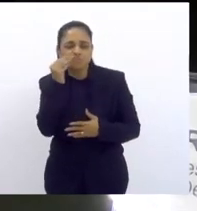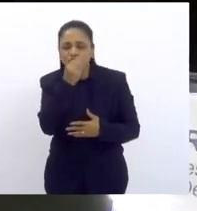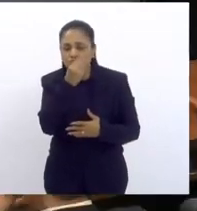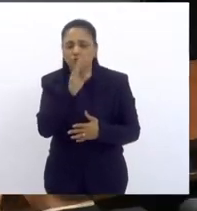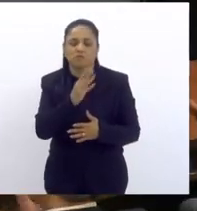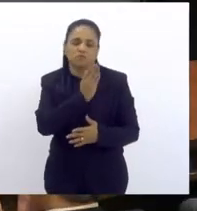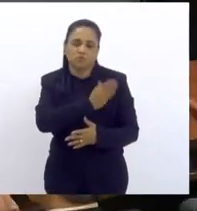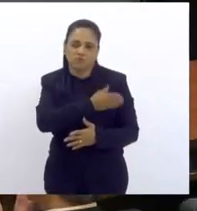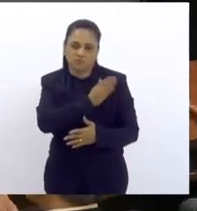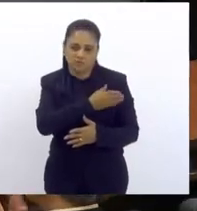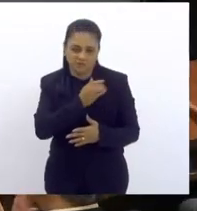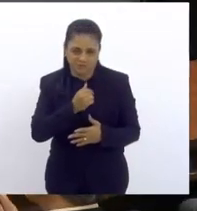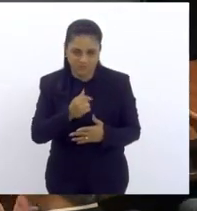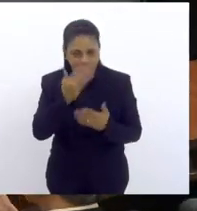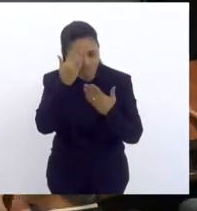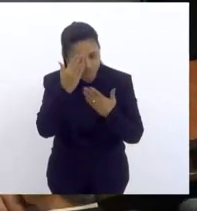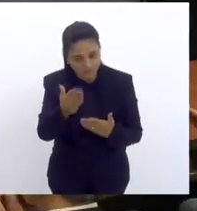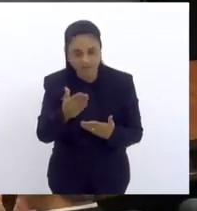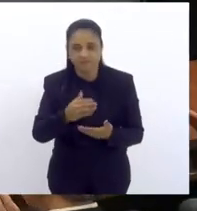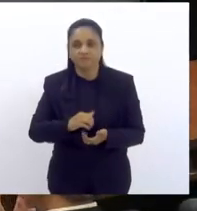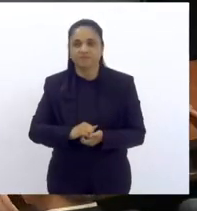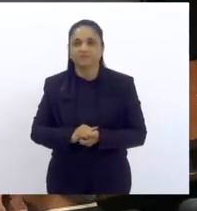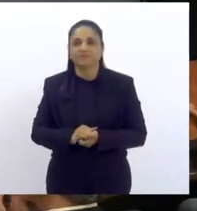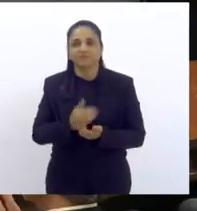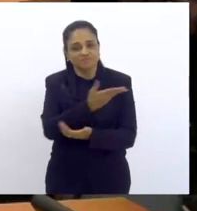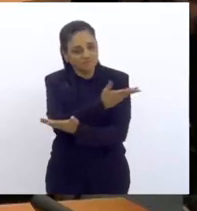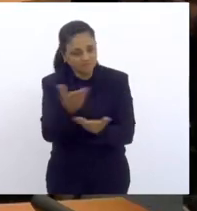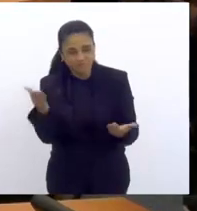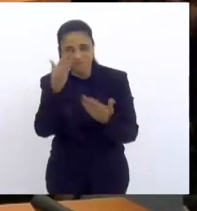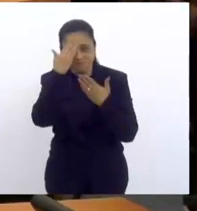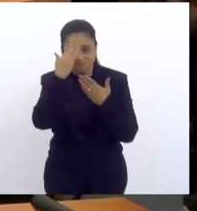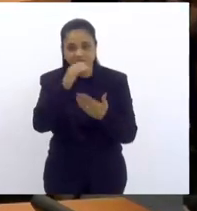obrigado a todos